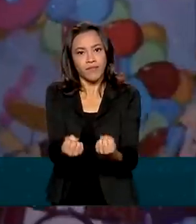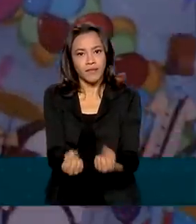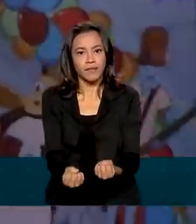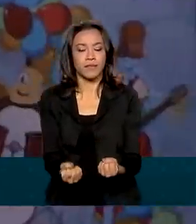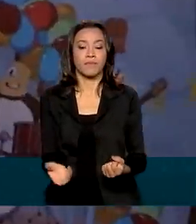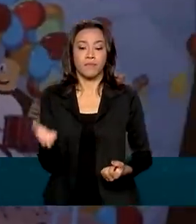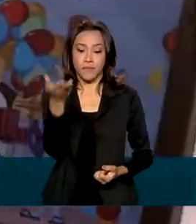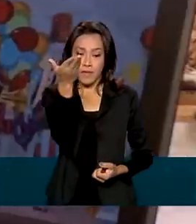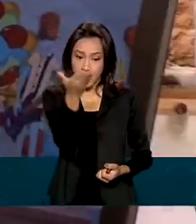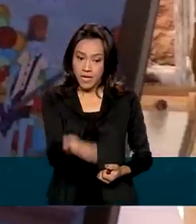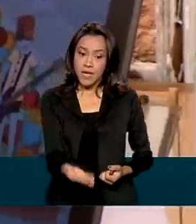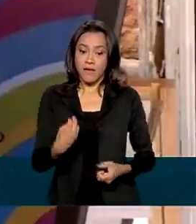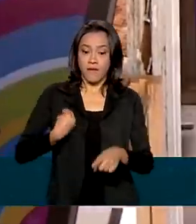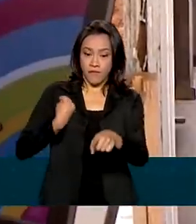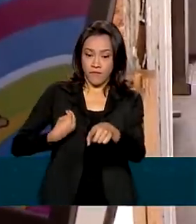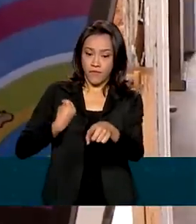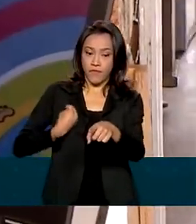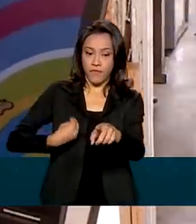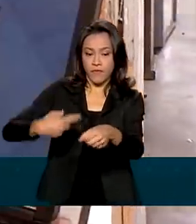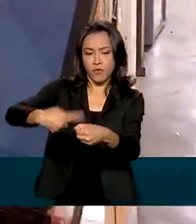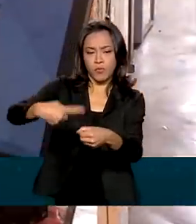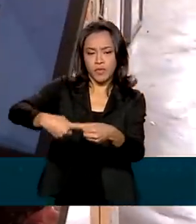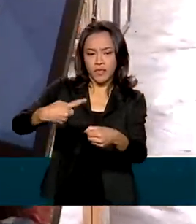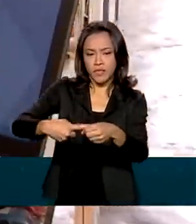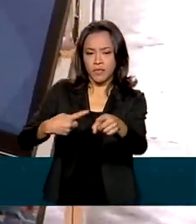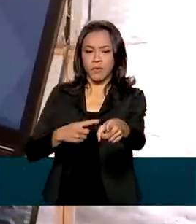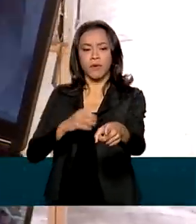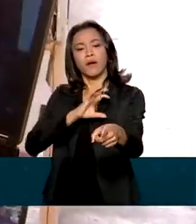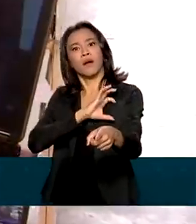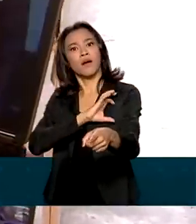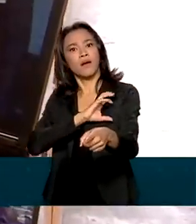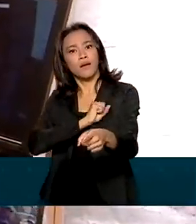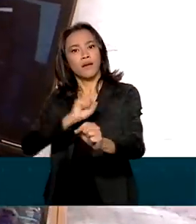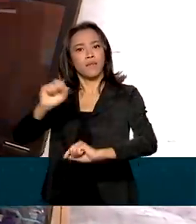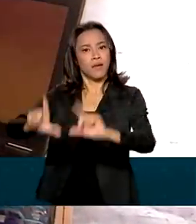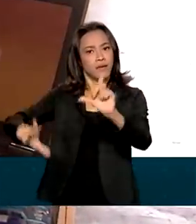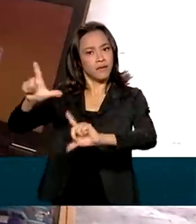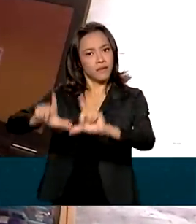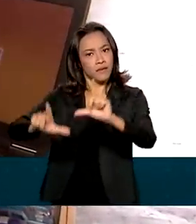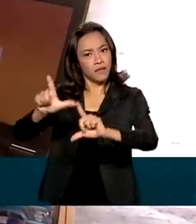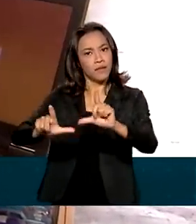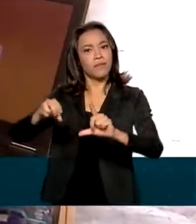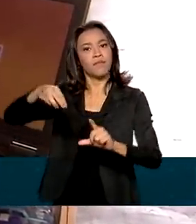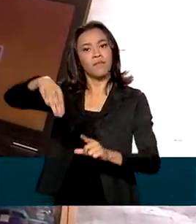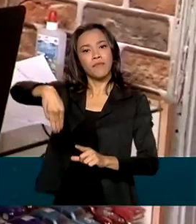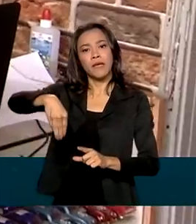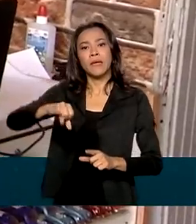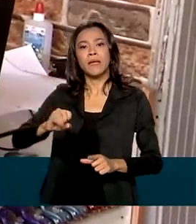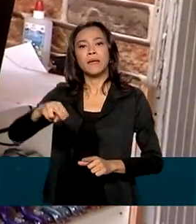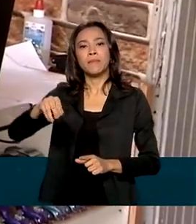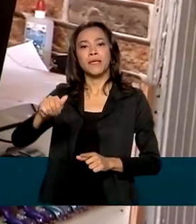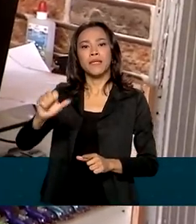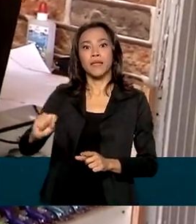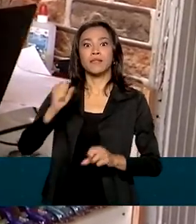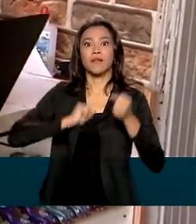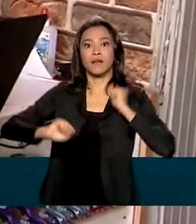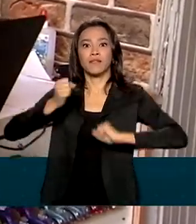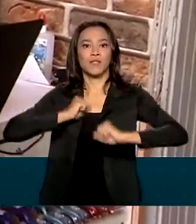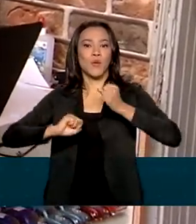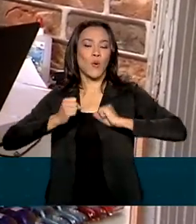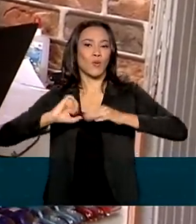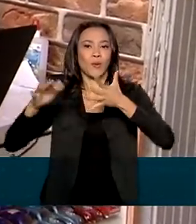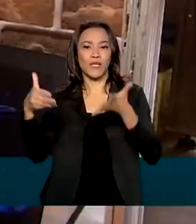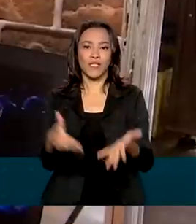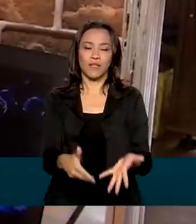Ernani vive no município Mineiro de moeda fã da Rede Minas desde a adolescência conta que está ansioso com a chegada do